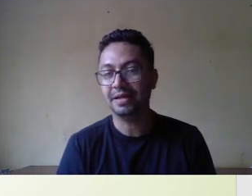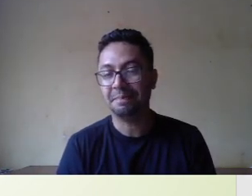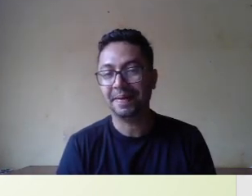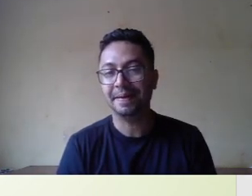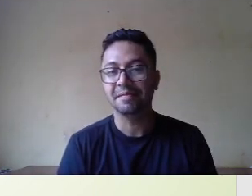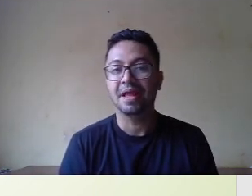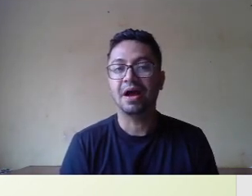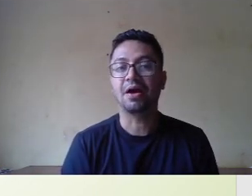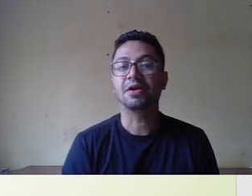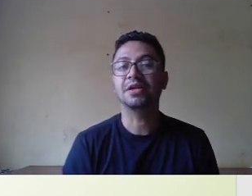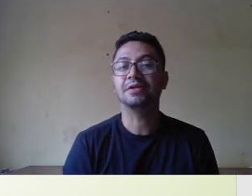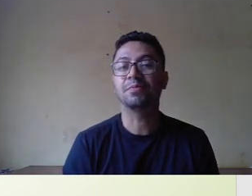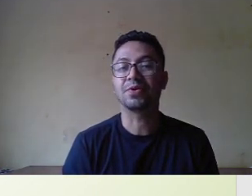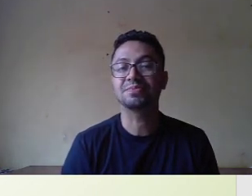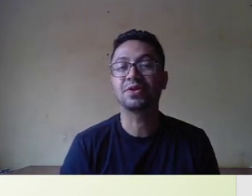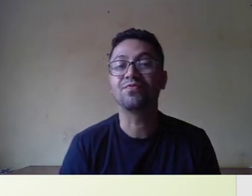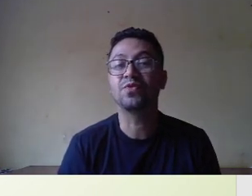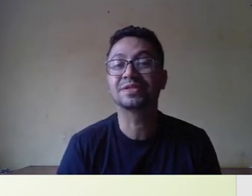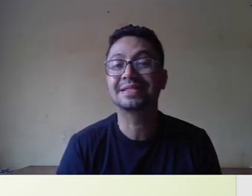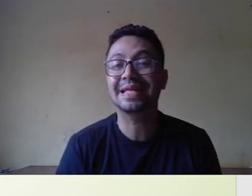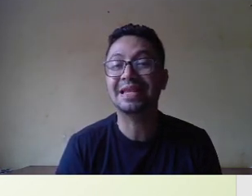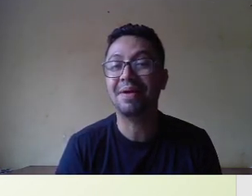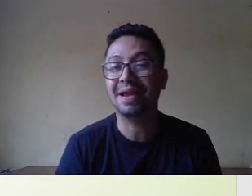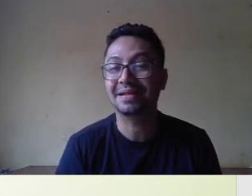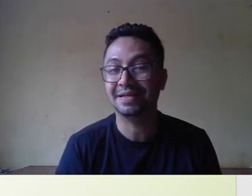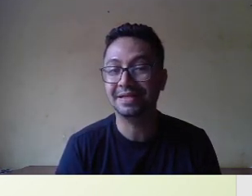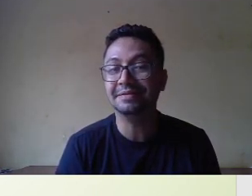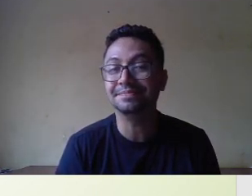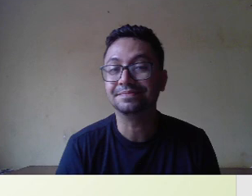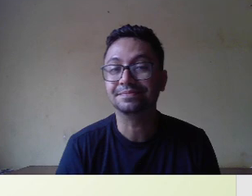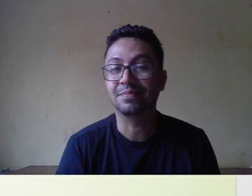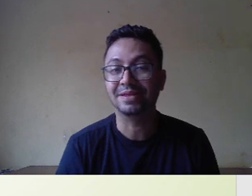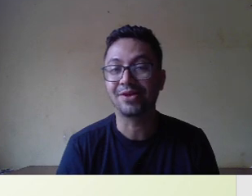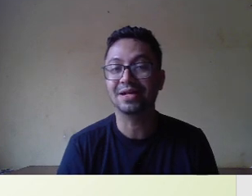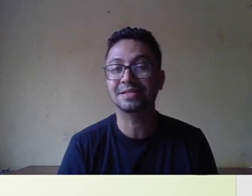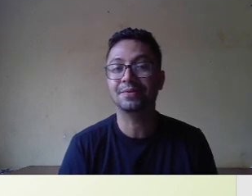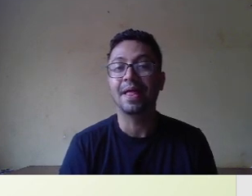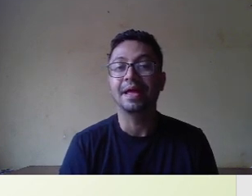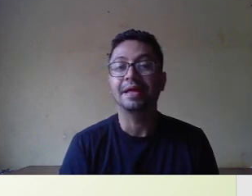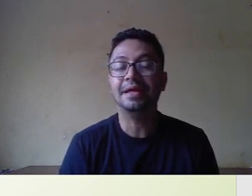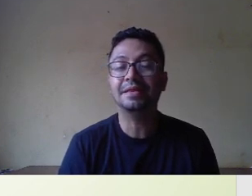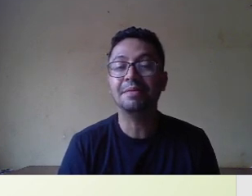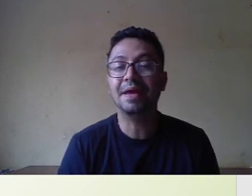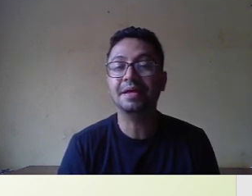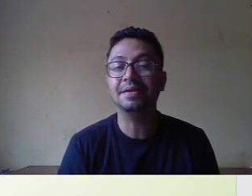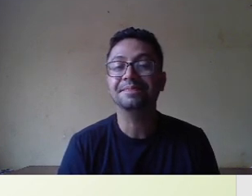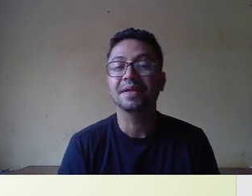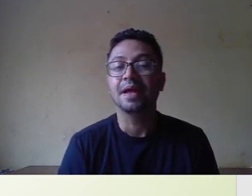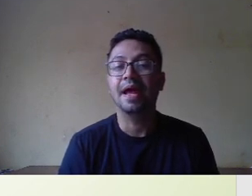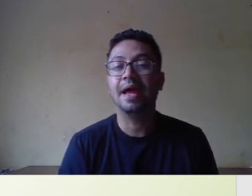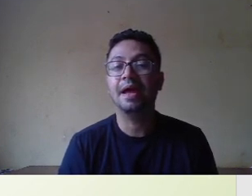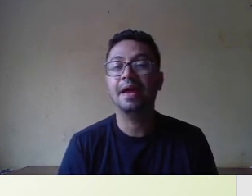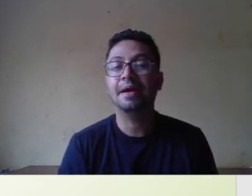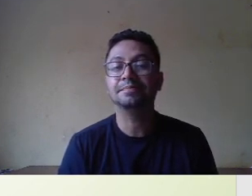lá, LP. E o próximo aqui, você trabalha aqui. Uma interrogação. E